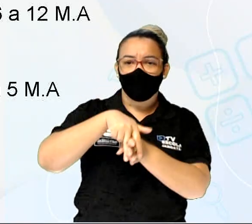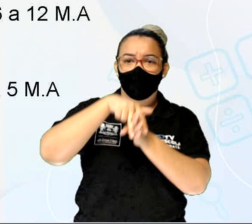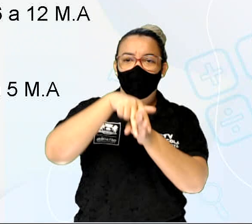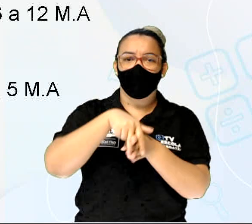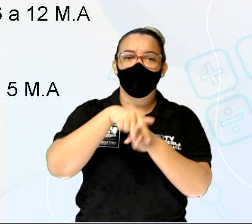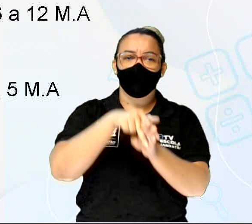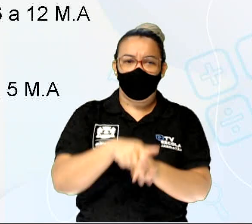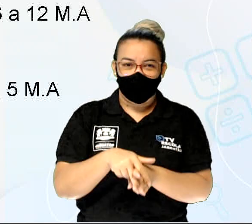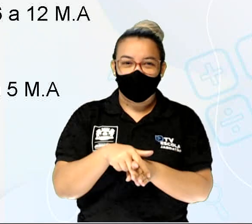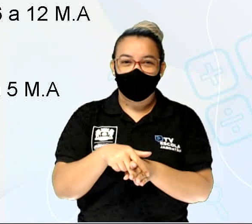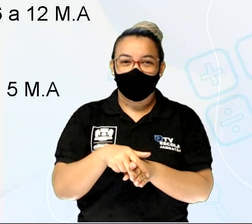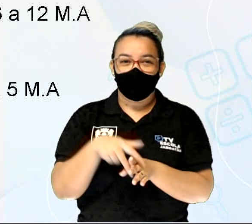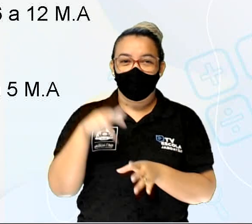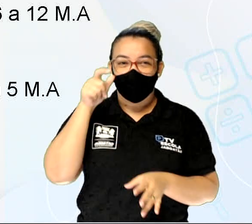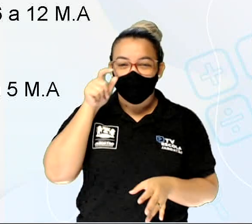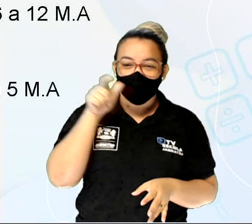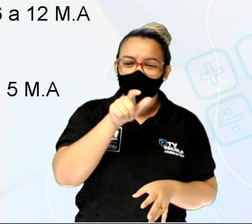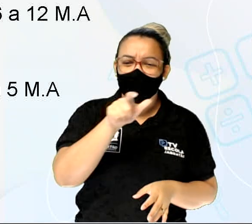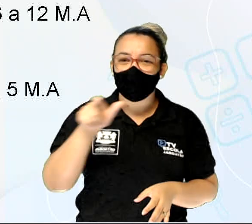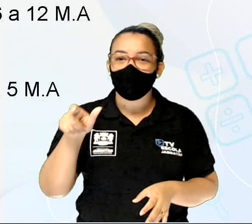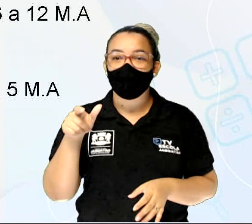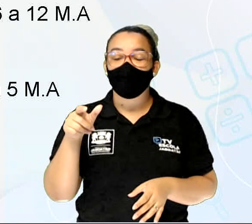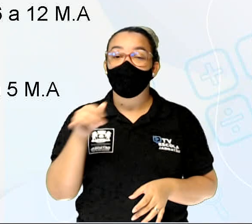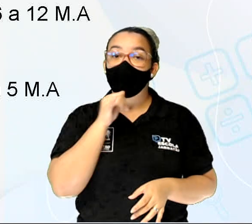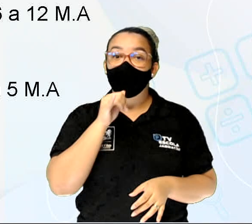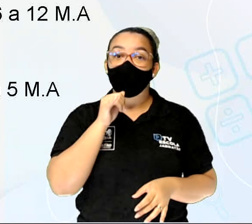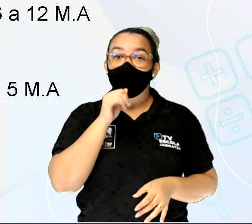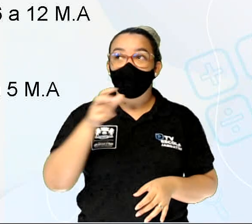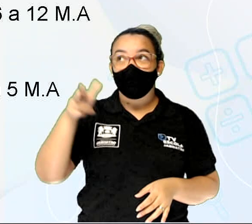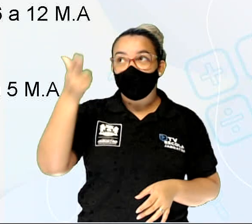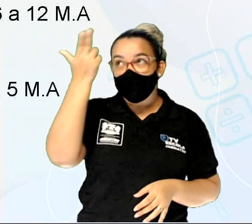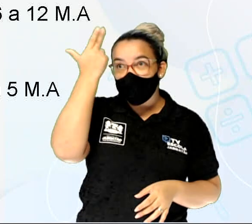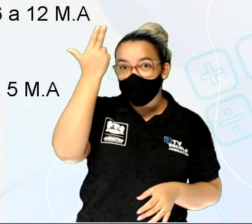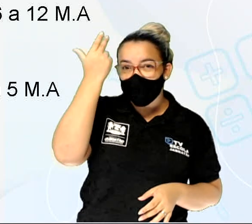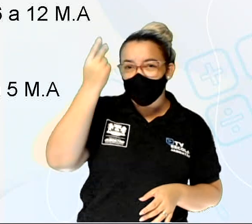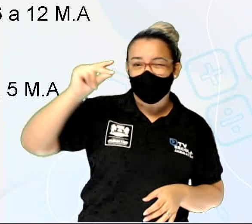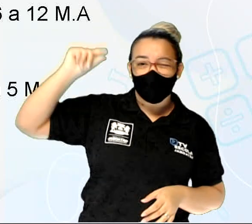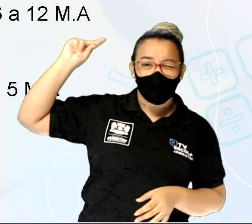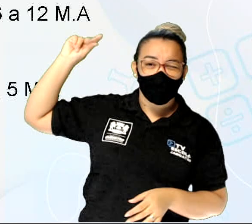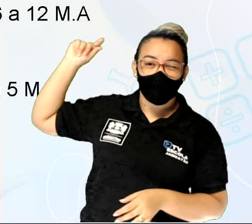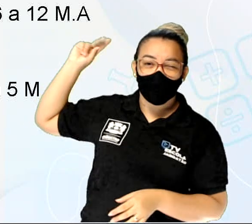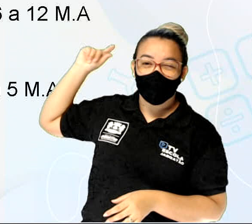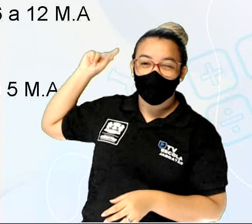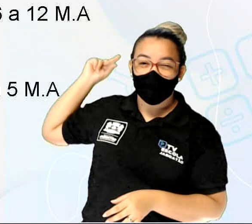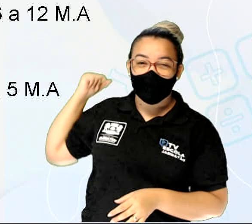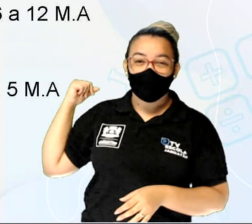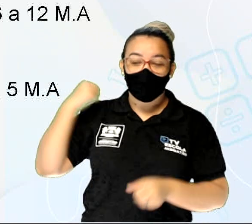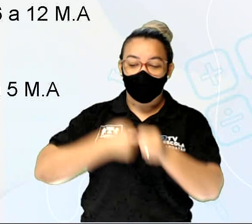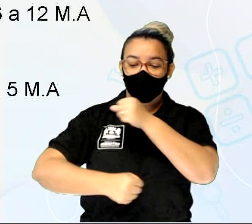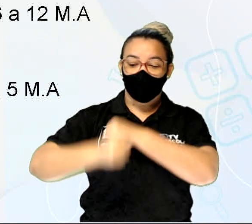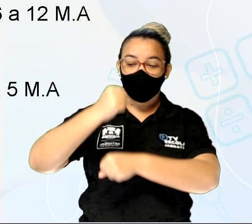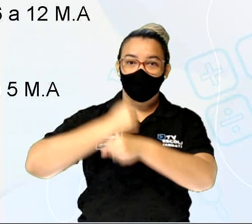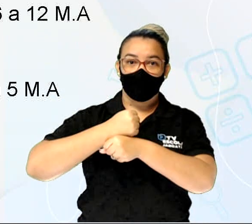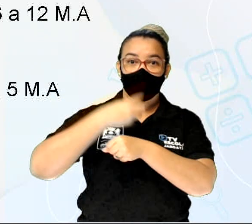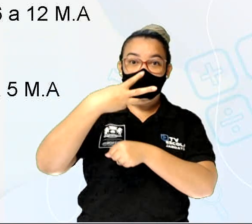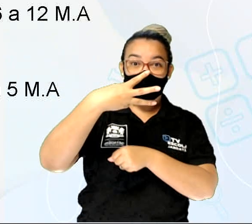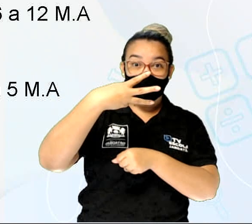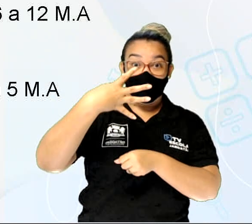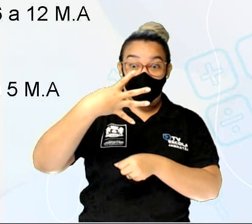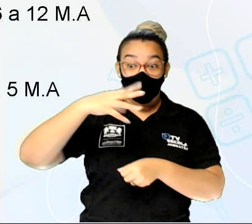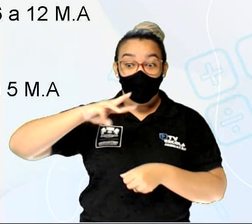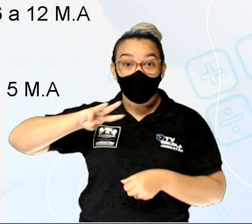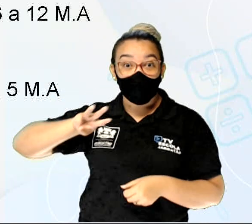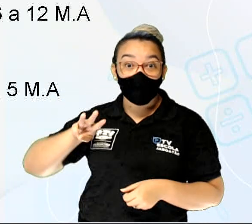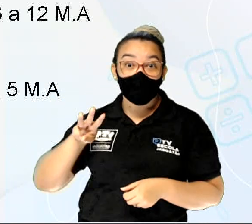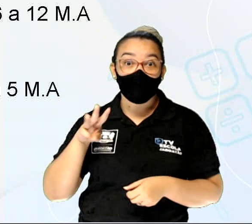fóssil, os cavalos de antigamente, há 34 milhões de anos ou mais, eles eram bem pequenos, mais ou menos do